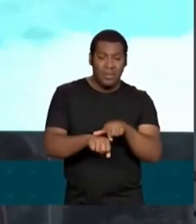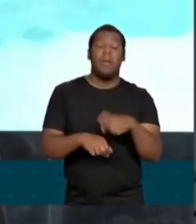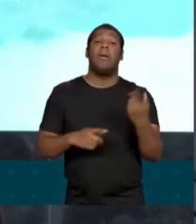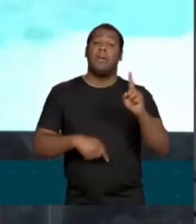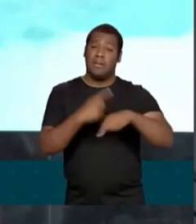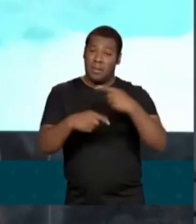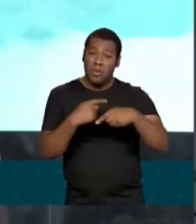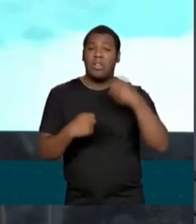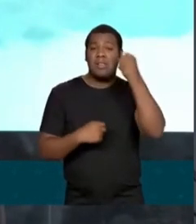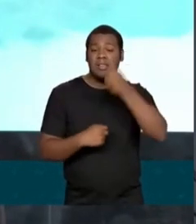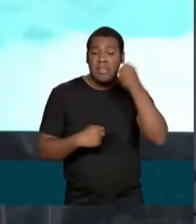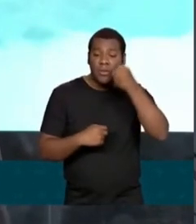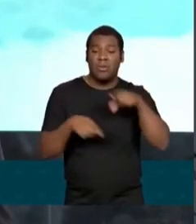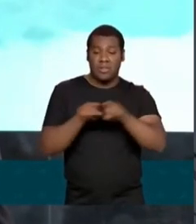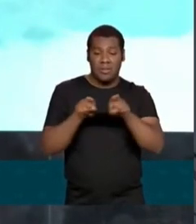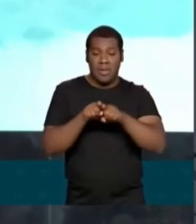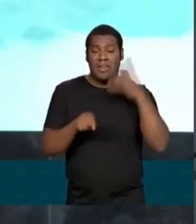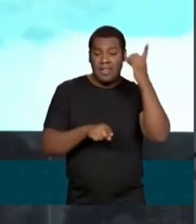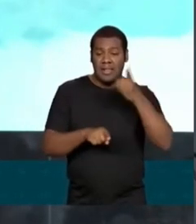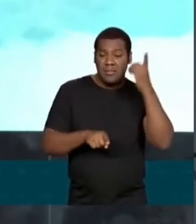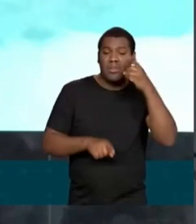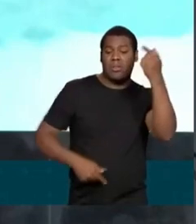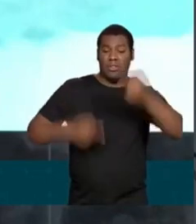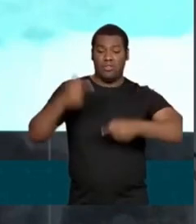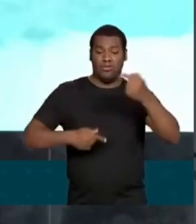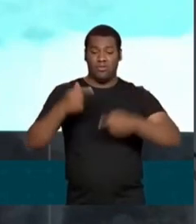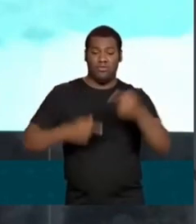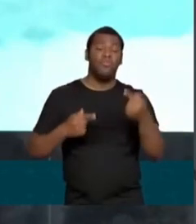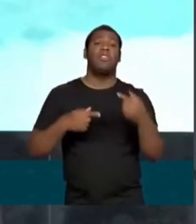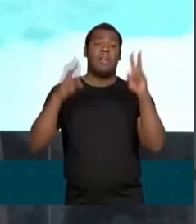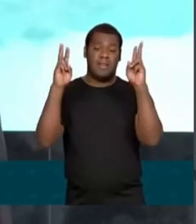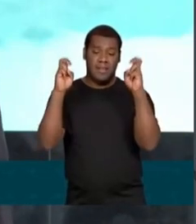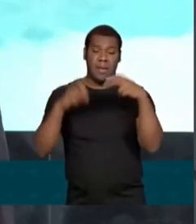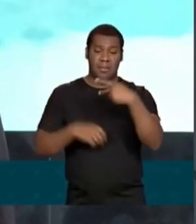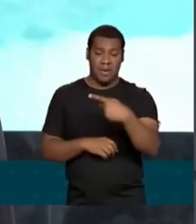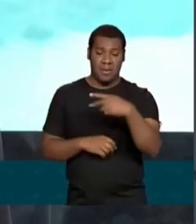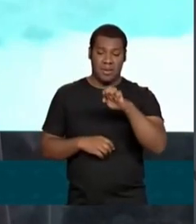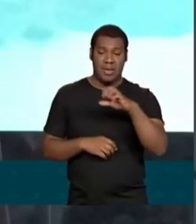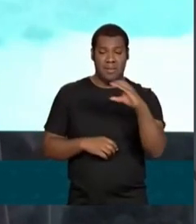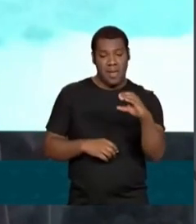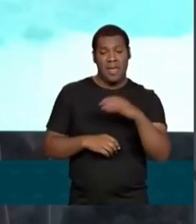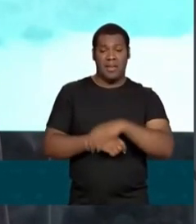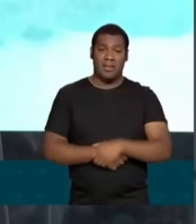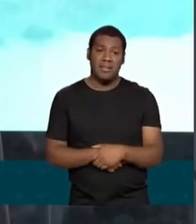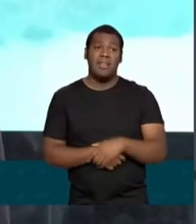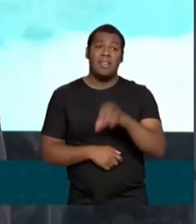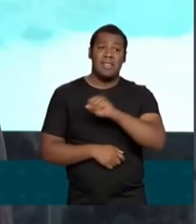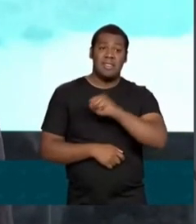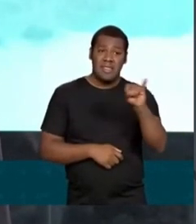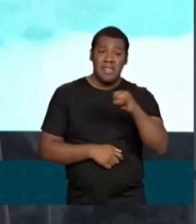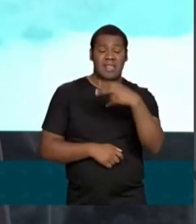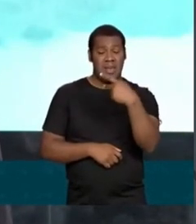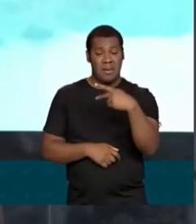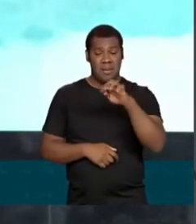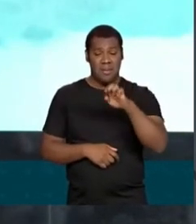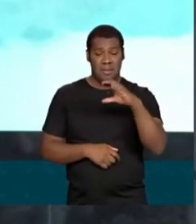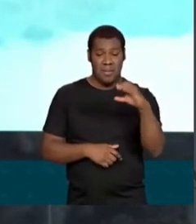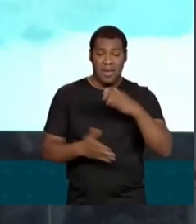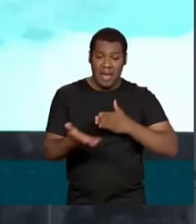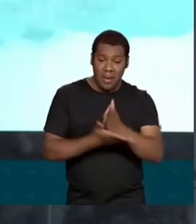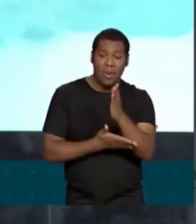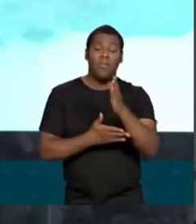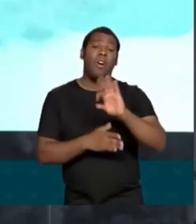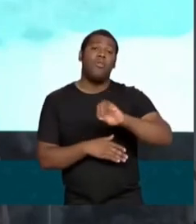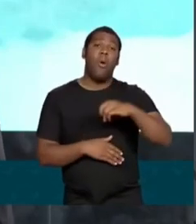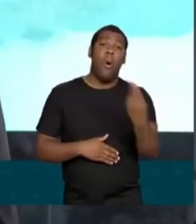vão discutir como tramitar isso ou aproveitando essa PEC já foi aprovada caso possa ser promulgada ou trabalhando